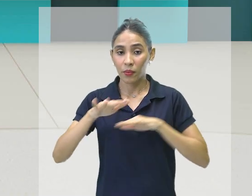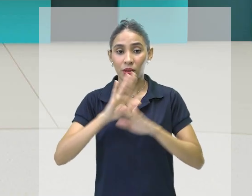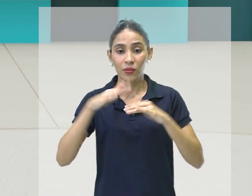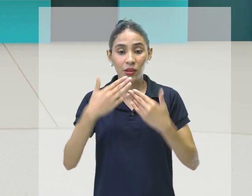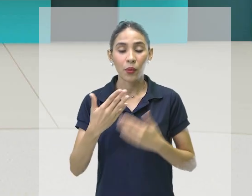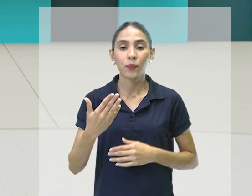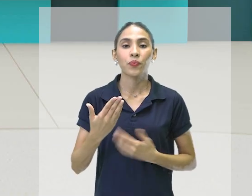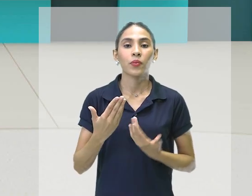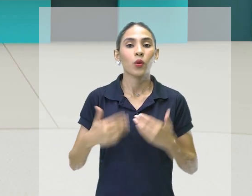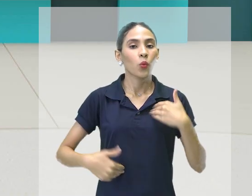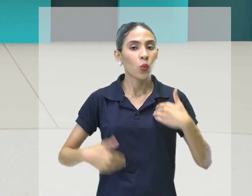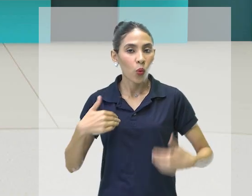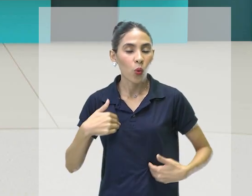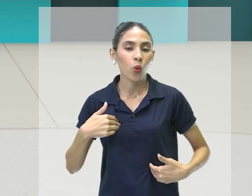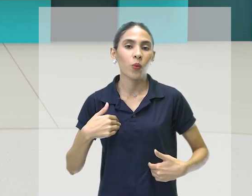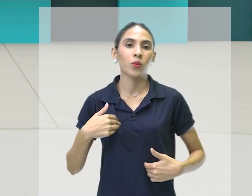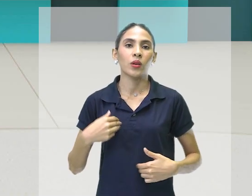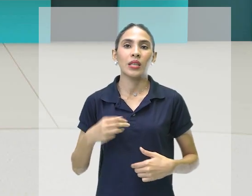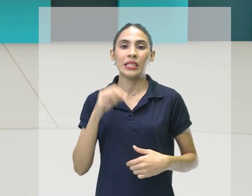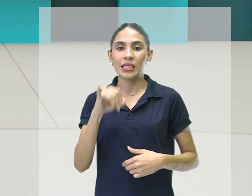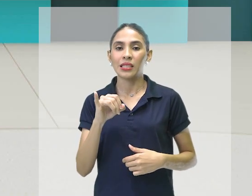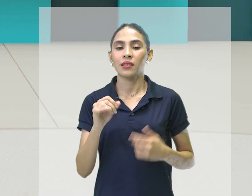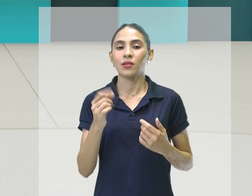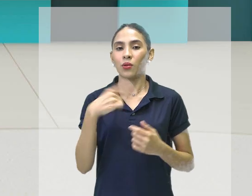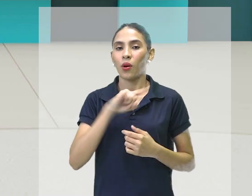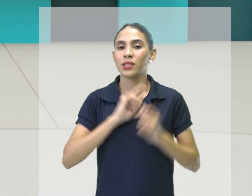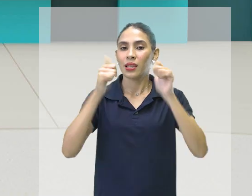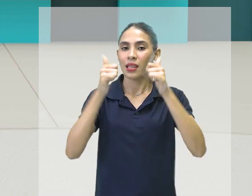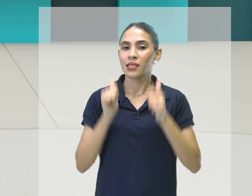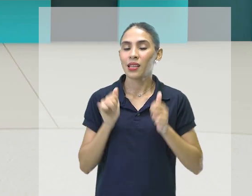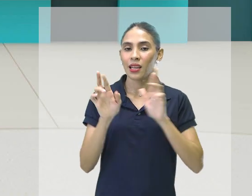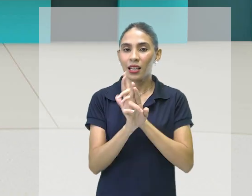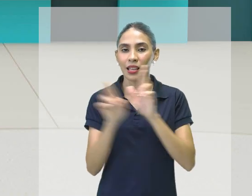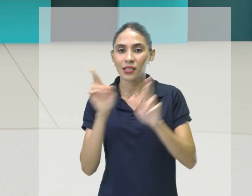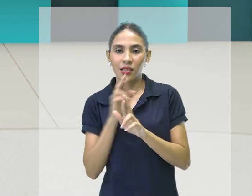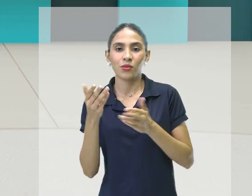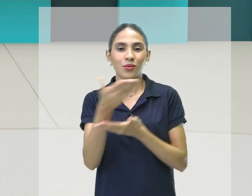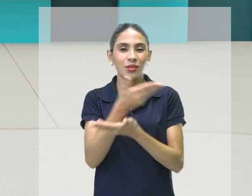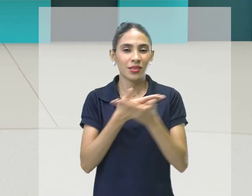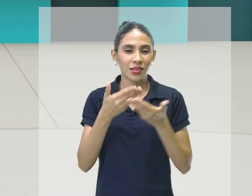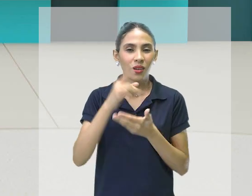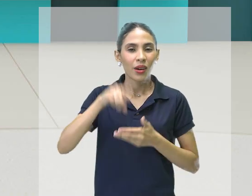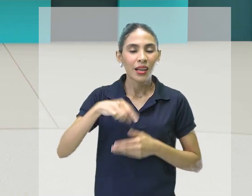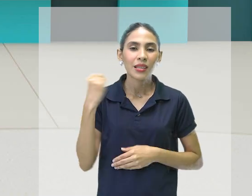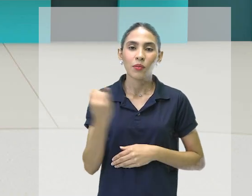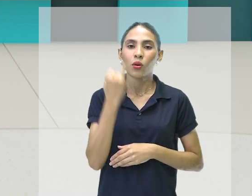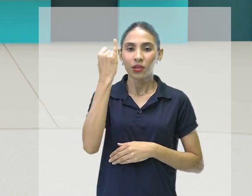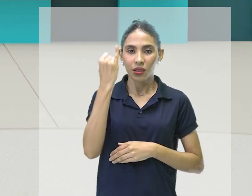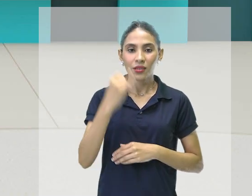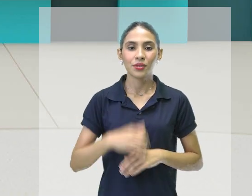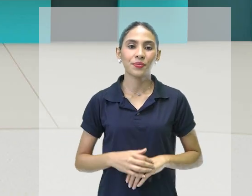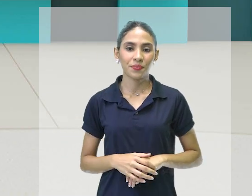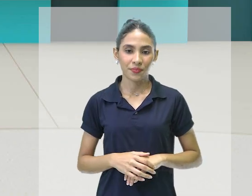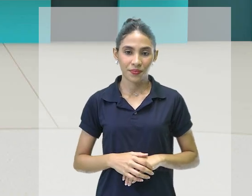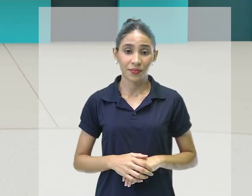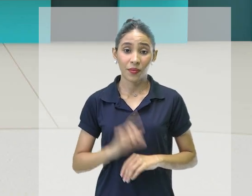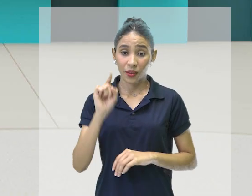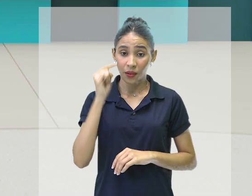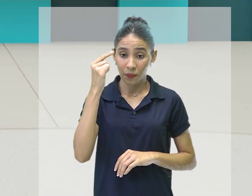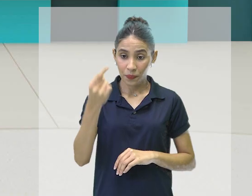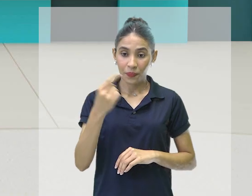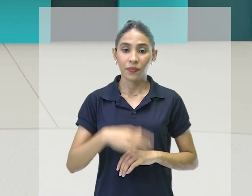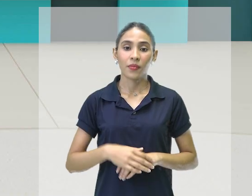nosso corpo em questão da nossa relação, da socialização, ele é muito importante, tá